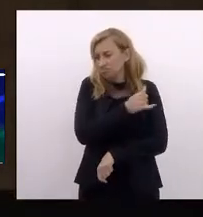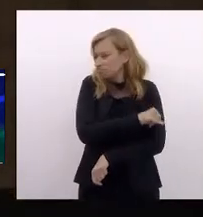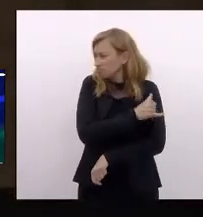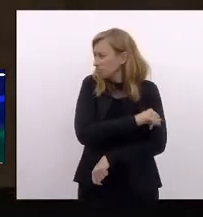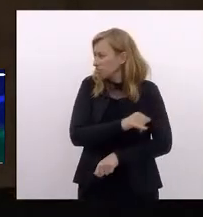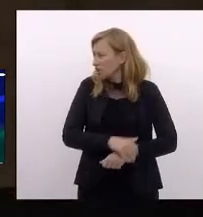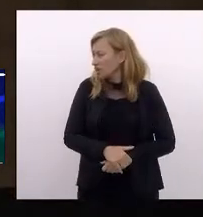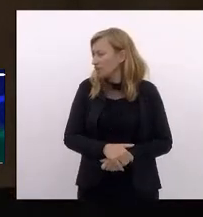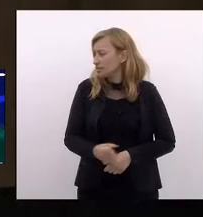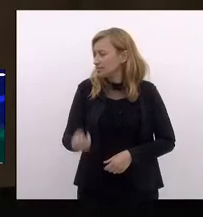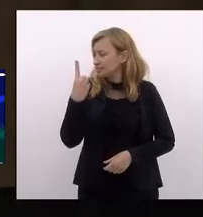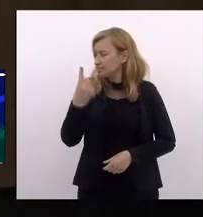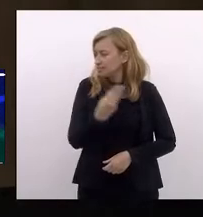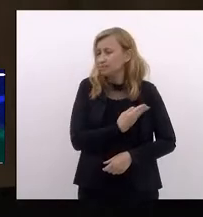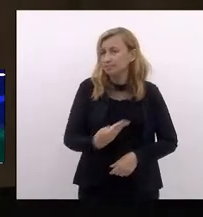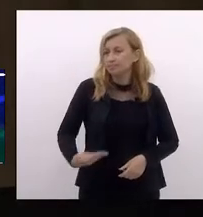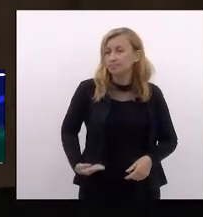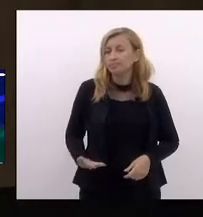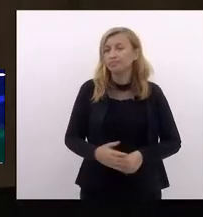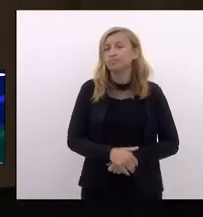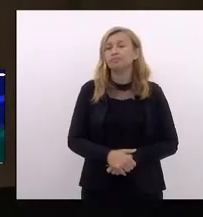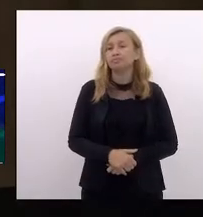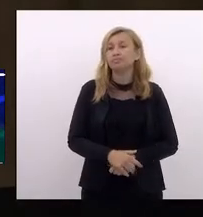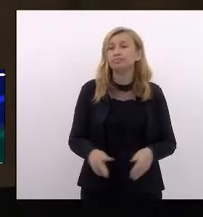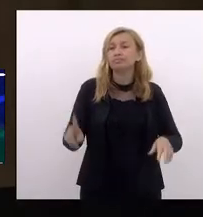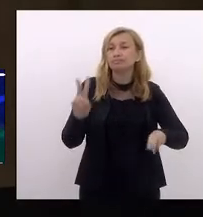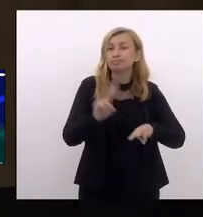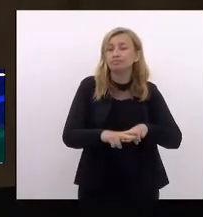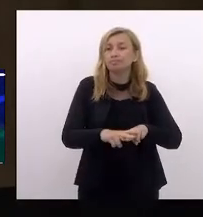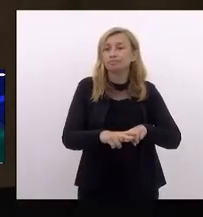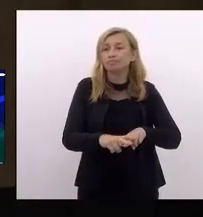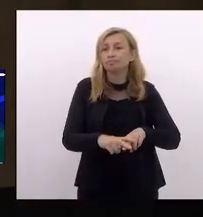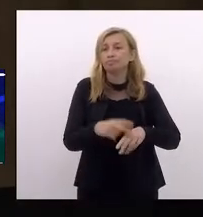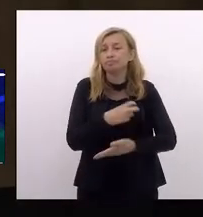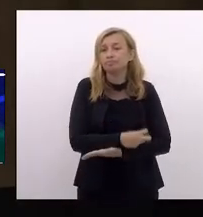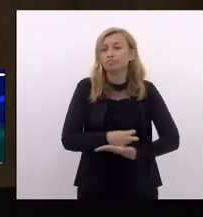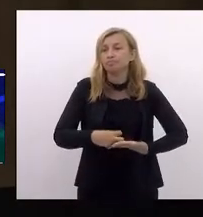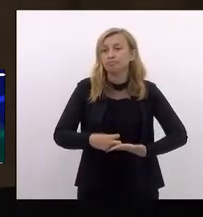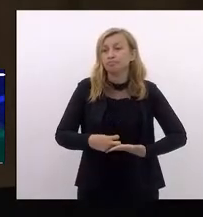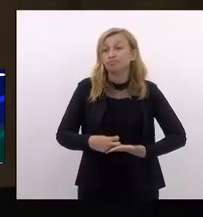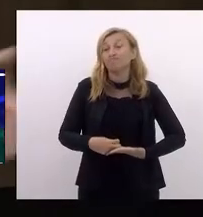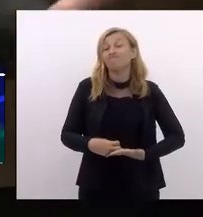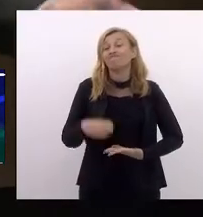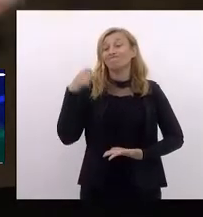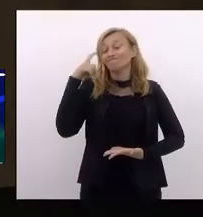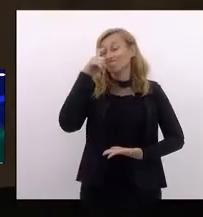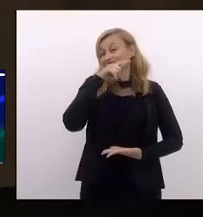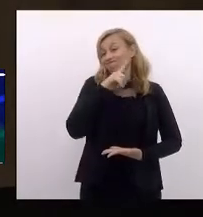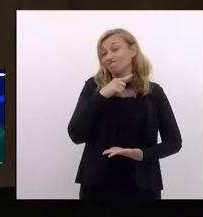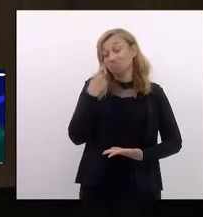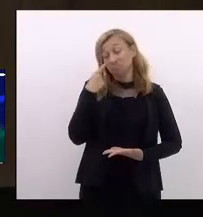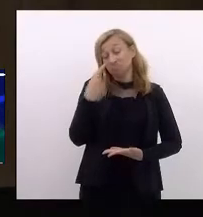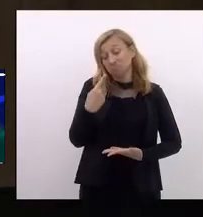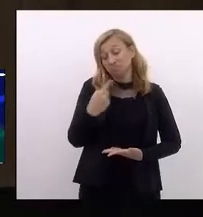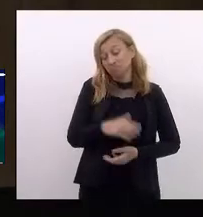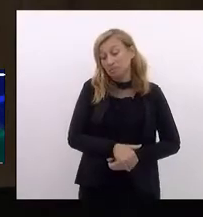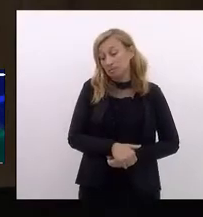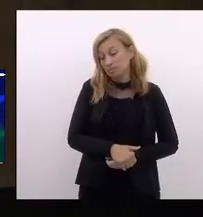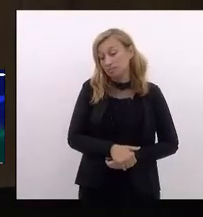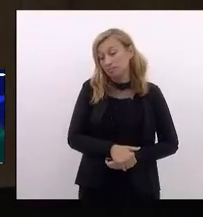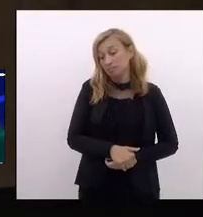com ex-governadores sendo presos por corrupção dificilmente se encontra por exemplo